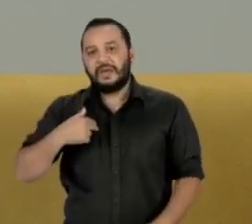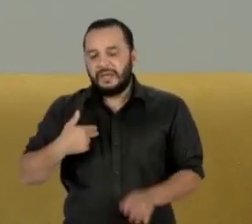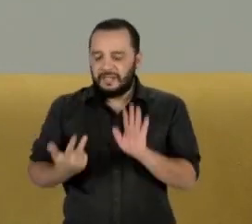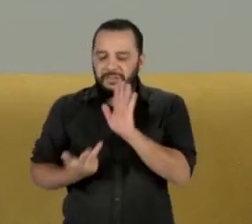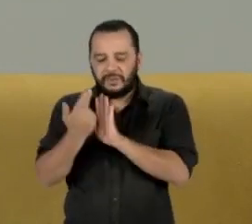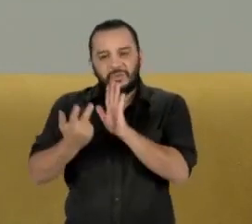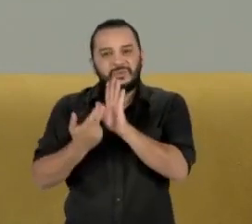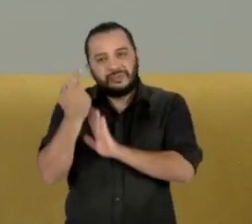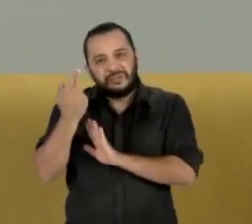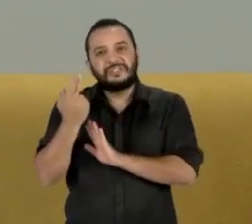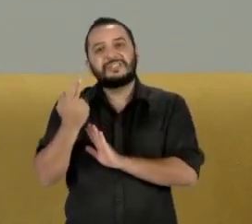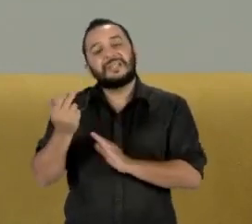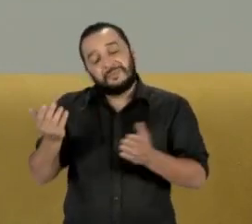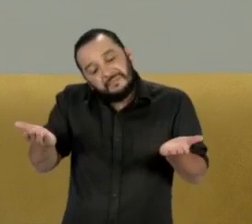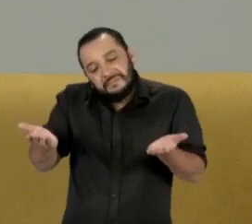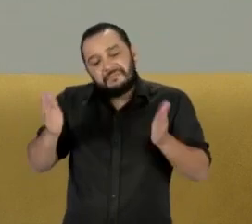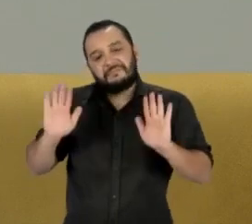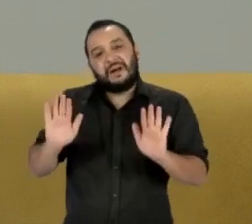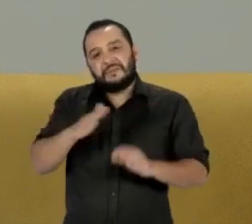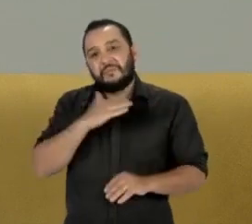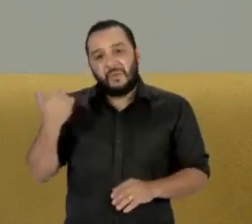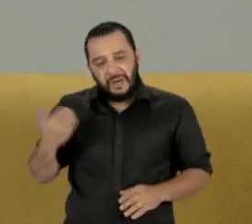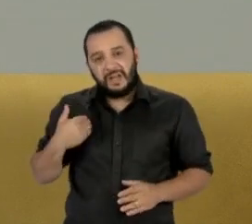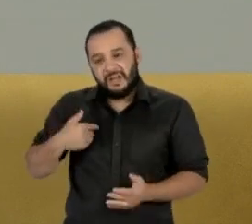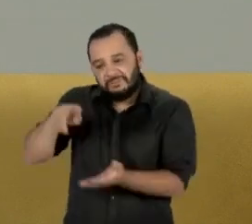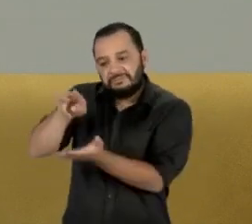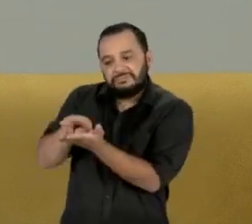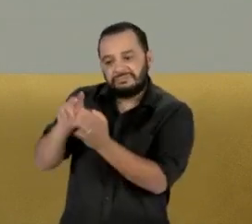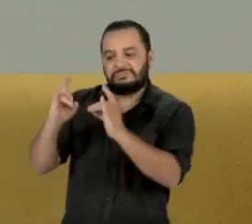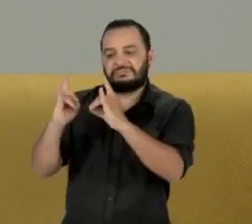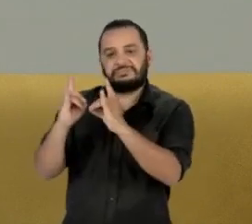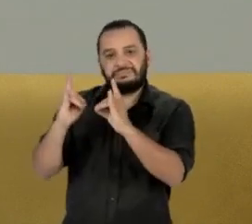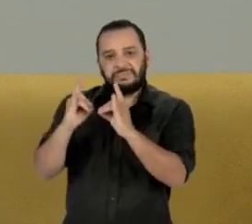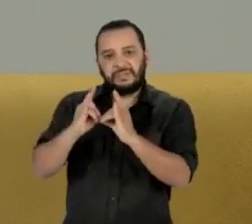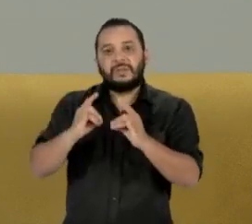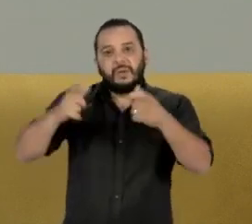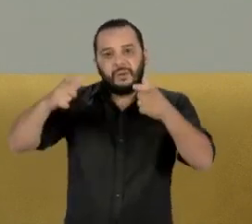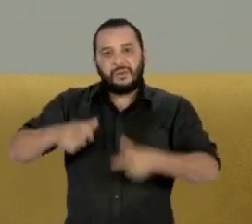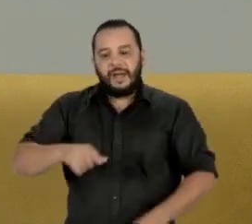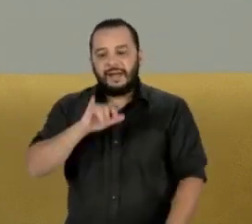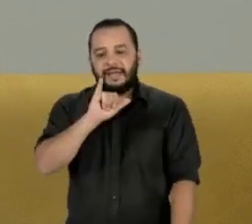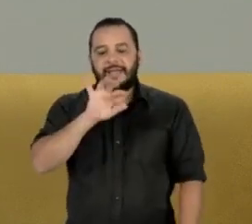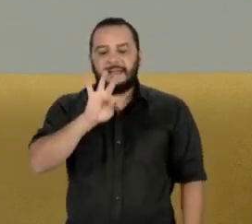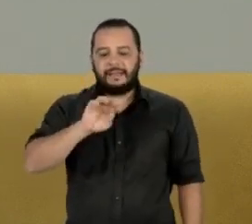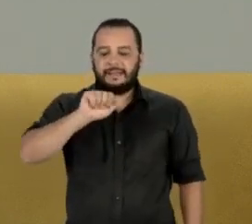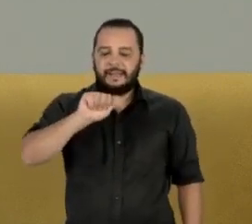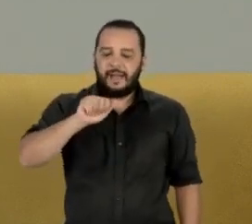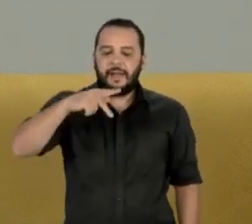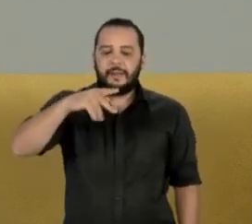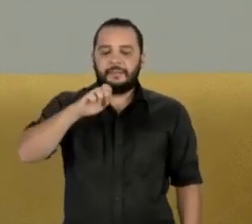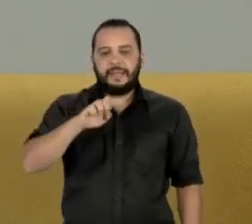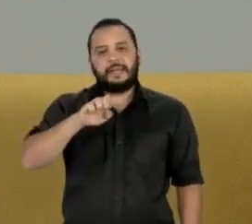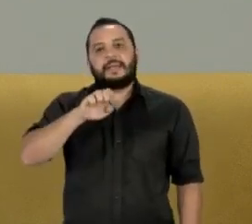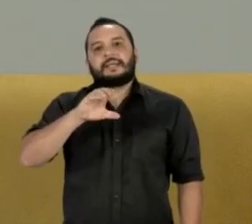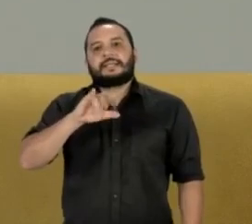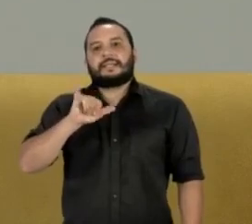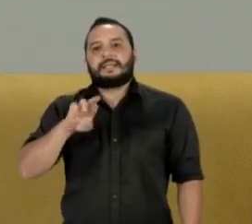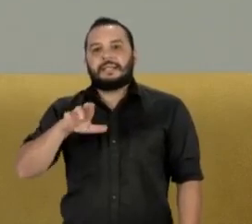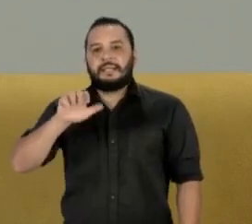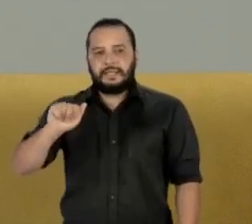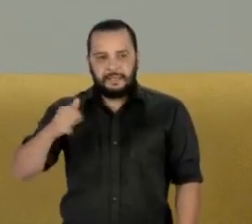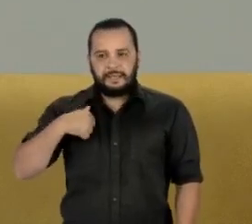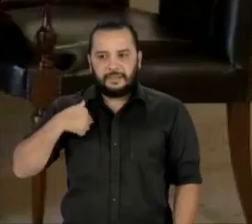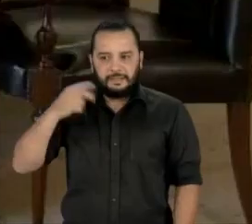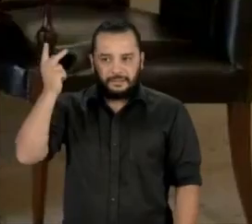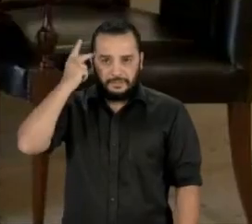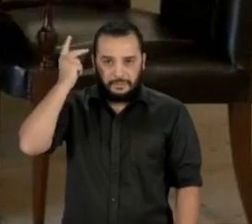O executivo é velado no cemitério Horto da Paz, em Itapecerica da Serra, região metropolitana de São Paulo, onde o corpo será